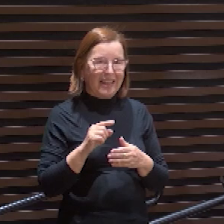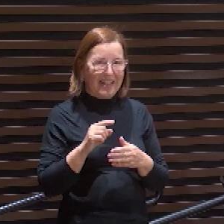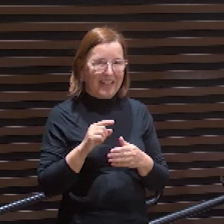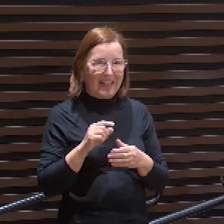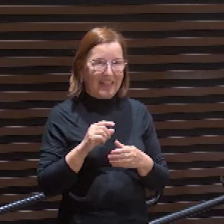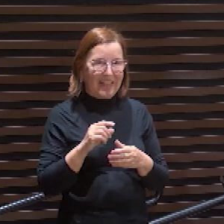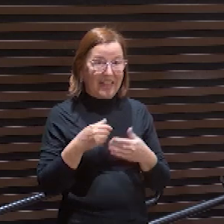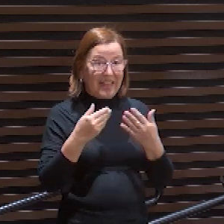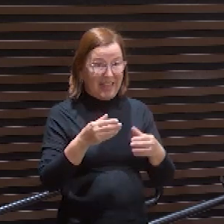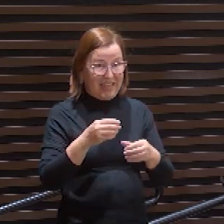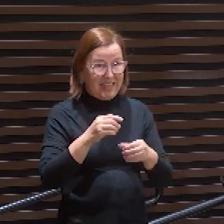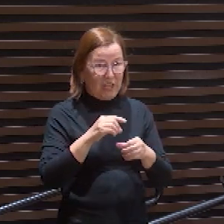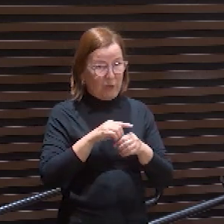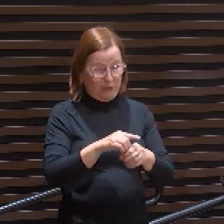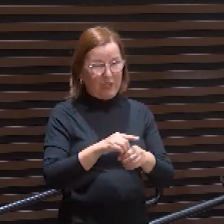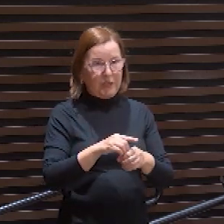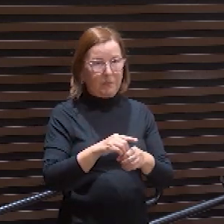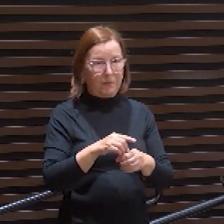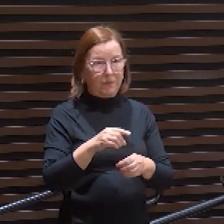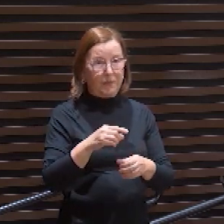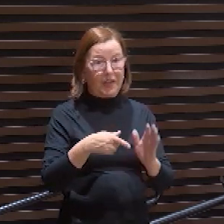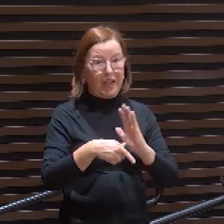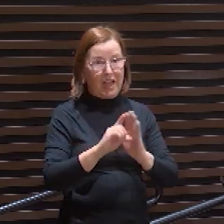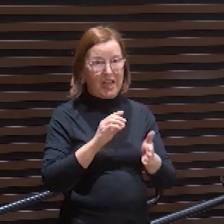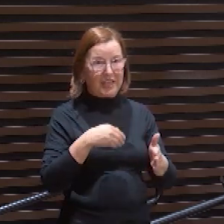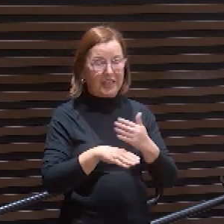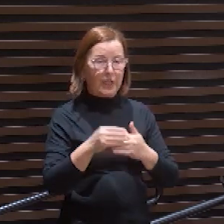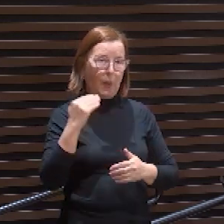notas novas.